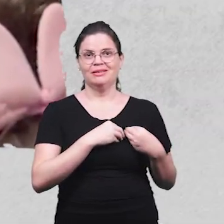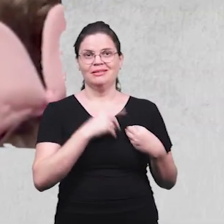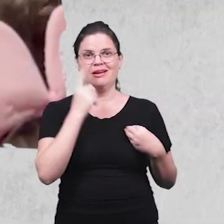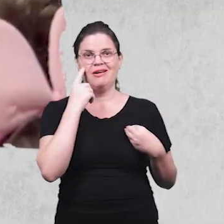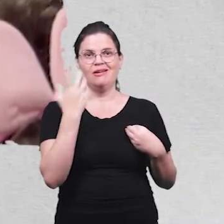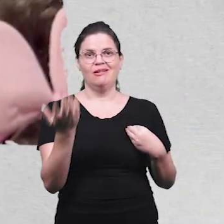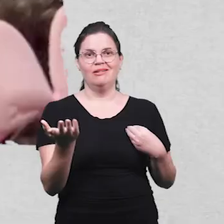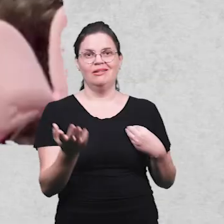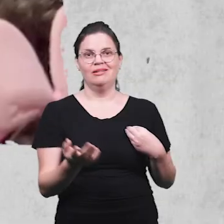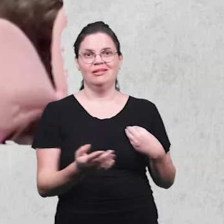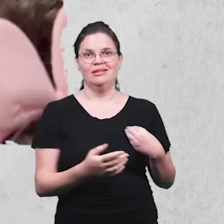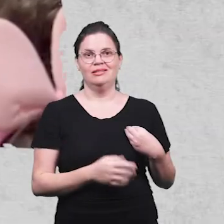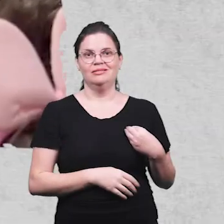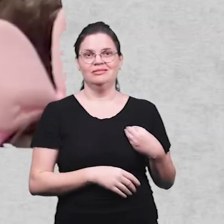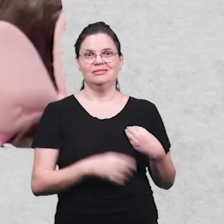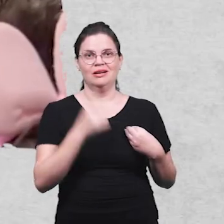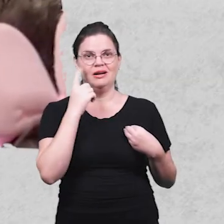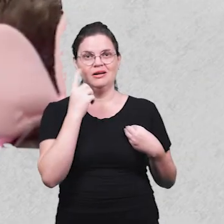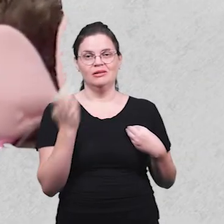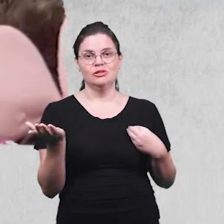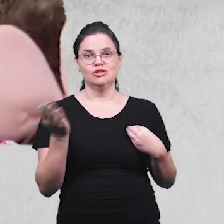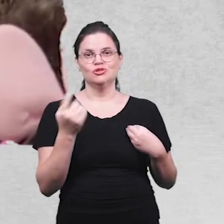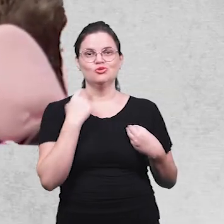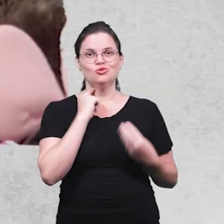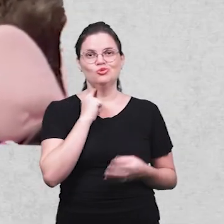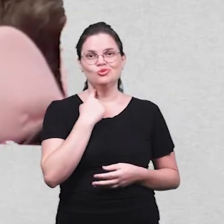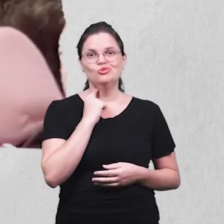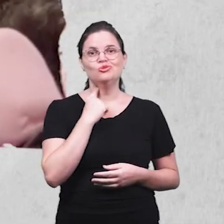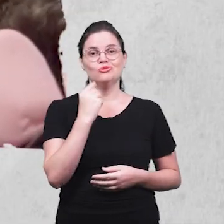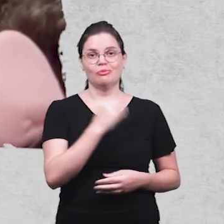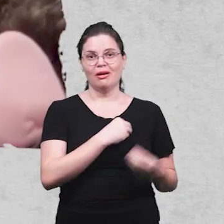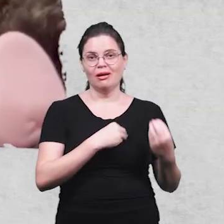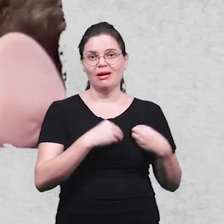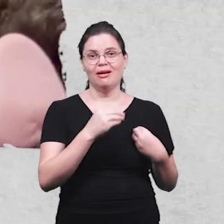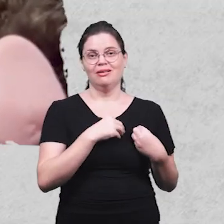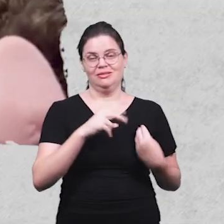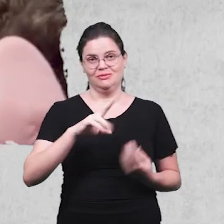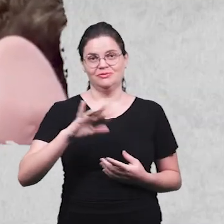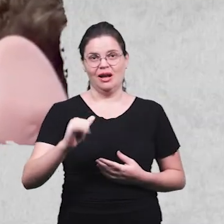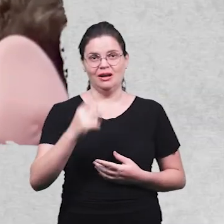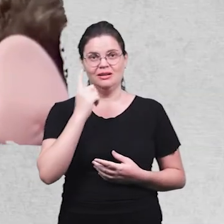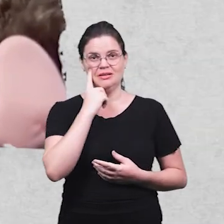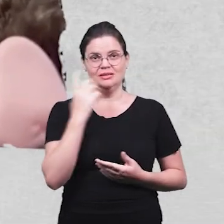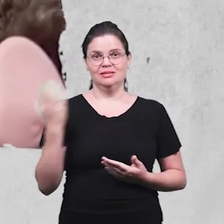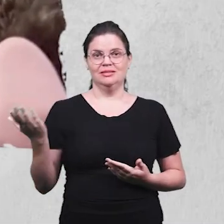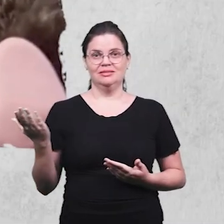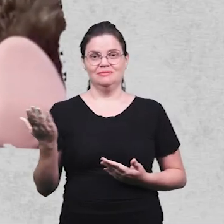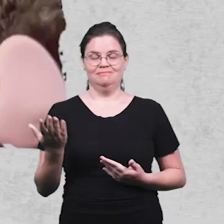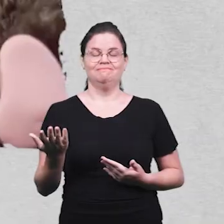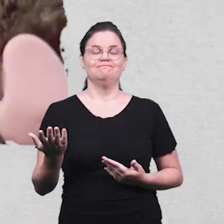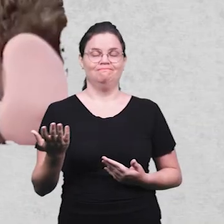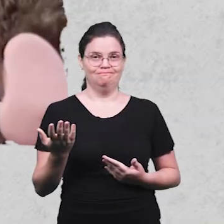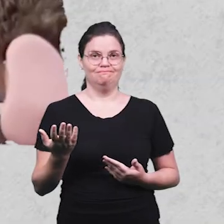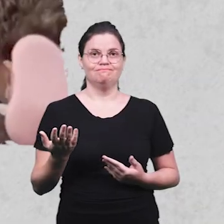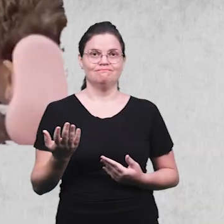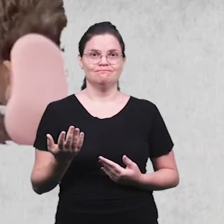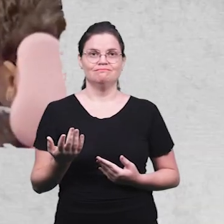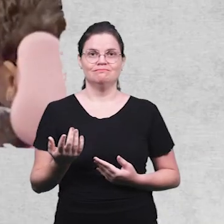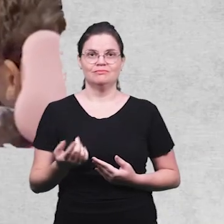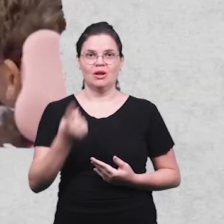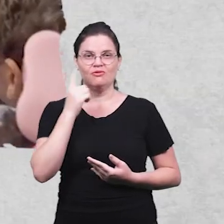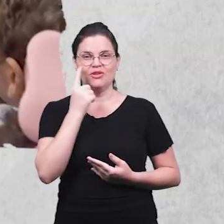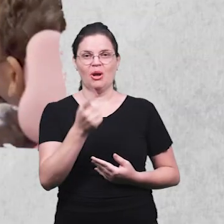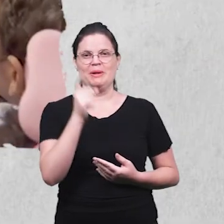como fica. Ela vai se contaminar com o pecado, não é verdade? Ó, tá contaminando com o pecado, porque tá